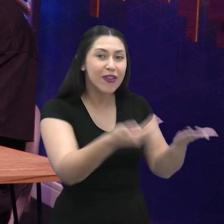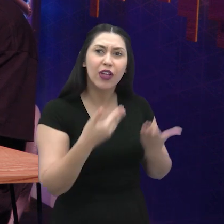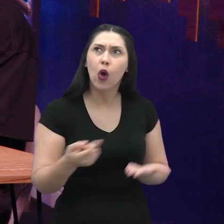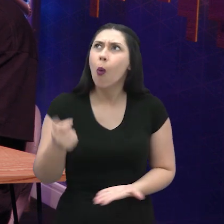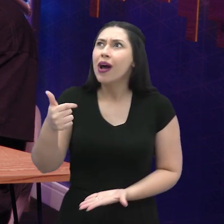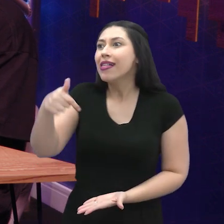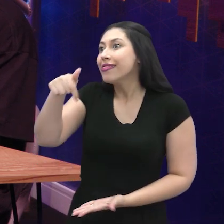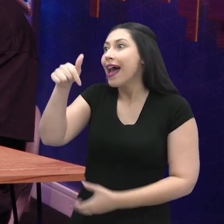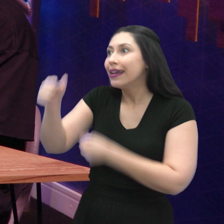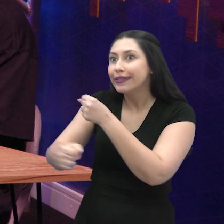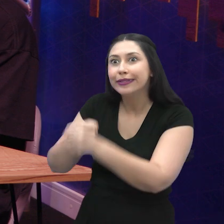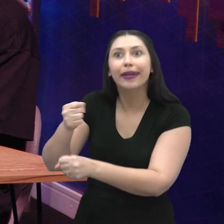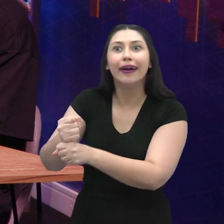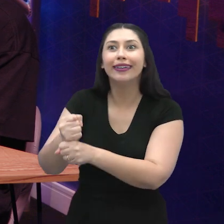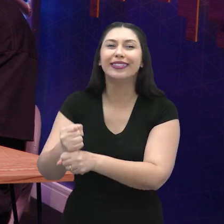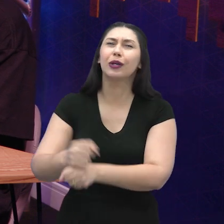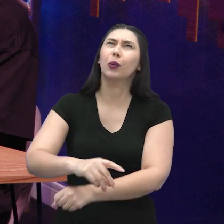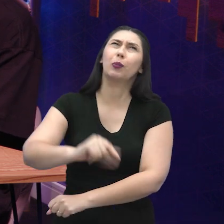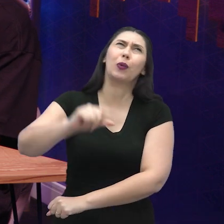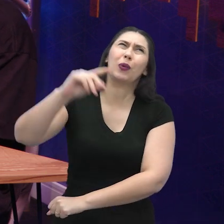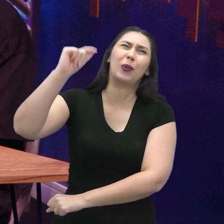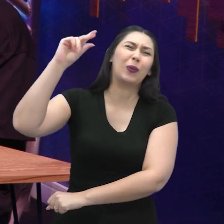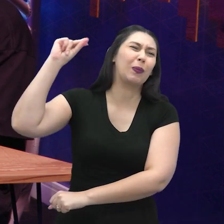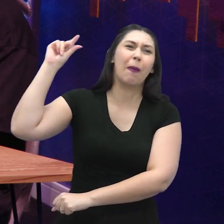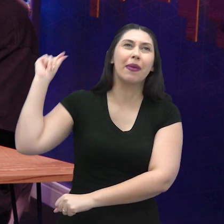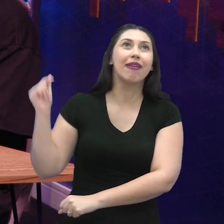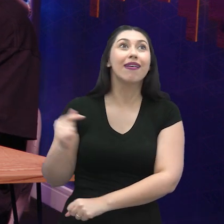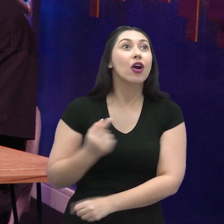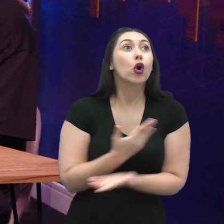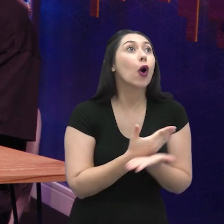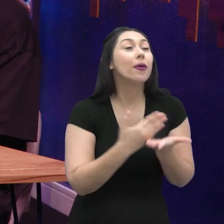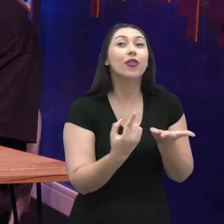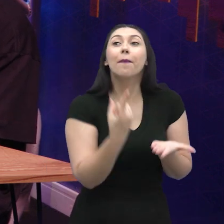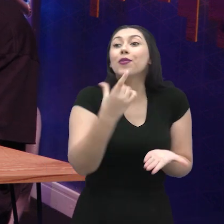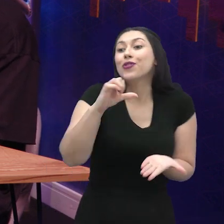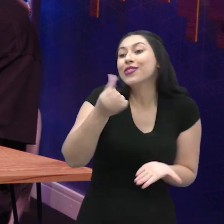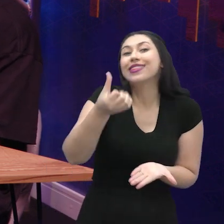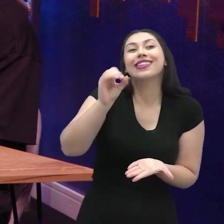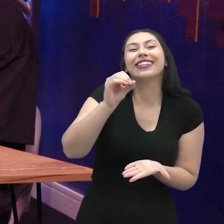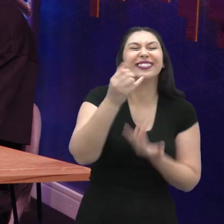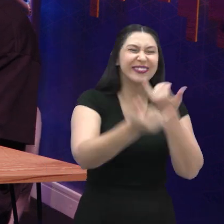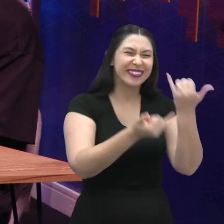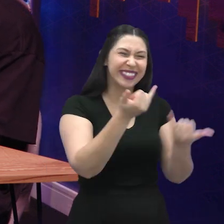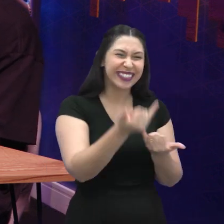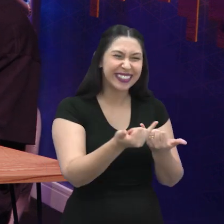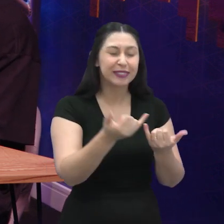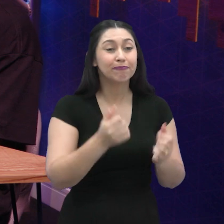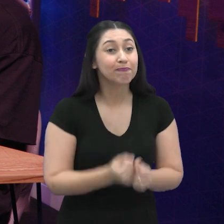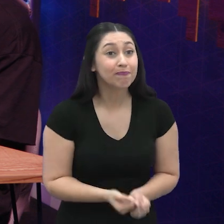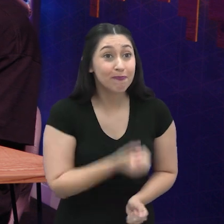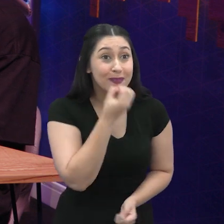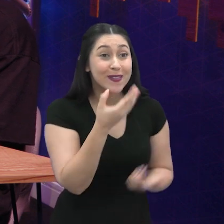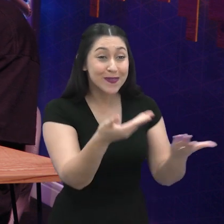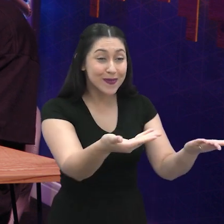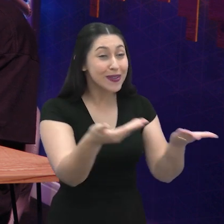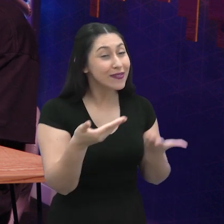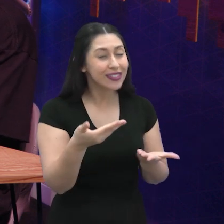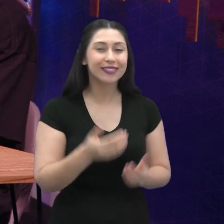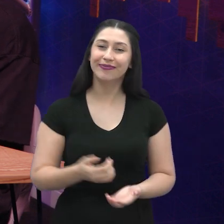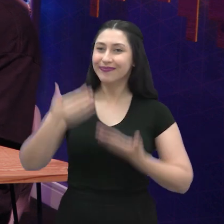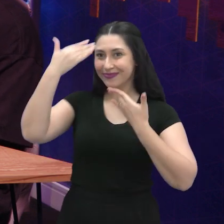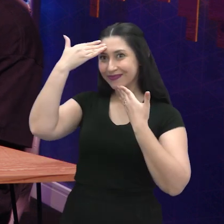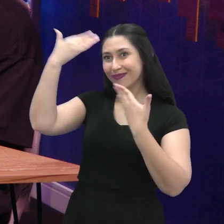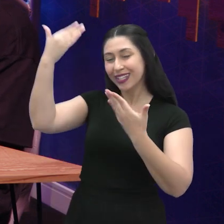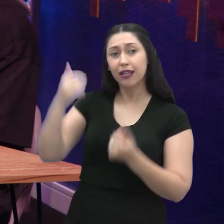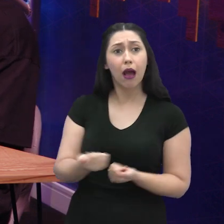Quase 7 anos de Pode Ser. Muito tempo, né? Desde 1960 nós estamos aqui. Vitor, seja muito bem-vindo.